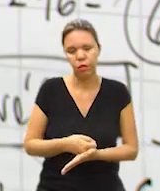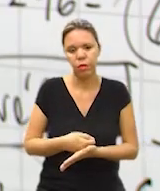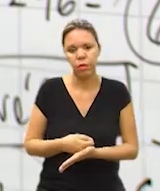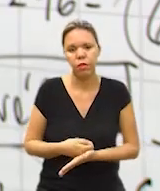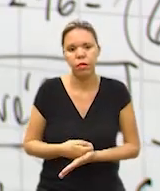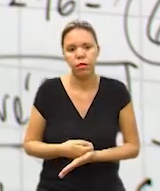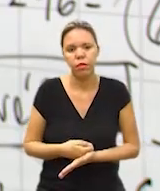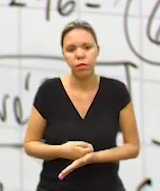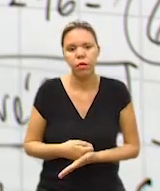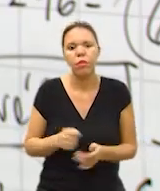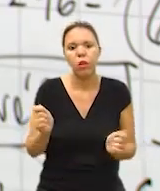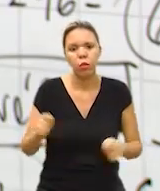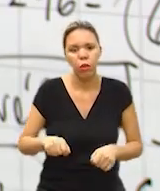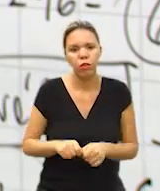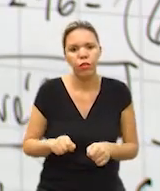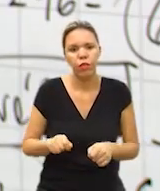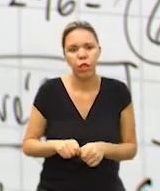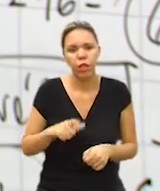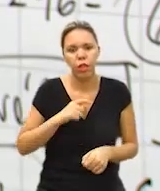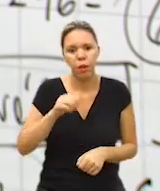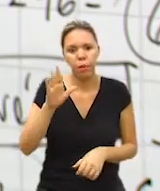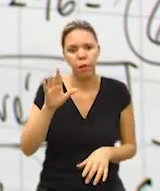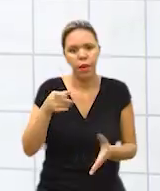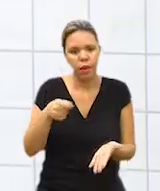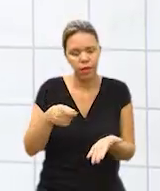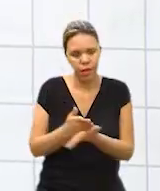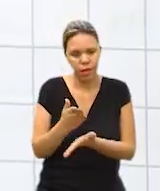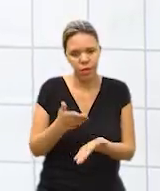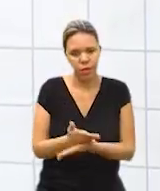banca e que aí pode fazer com que ele tenha mais acertos.